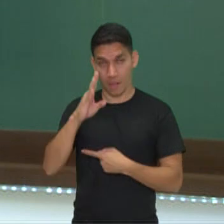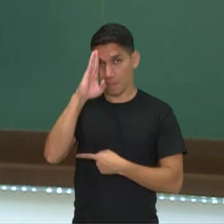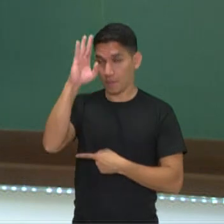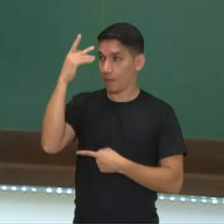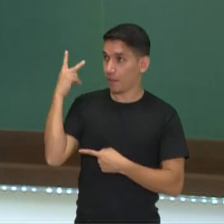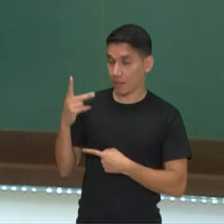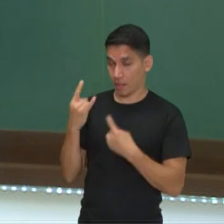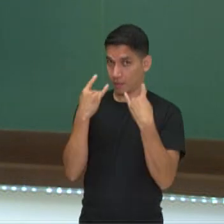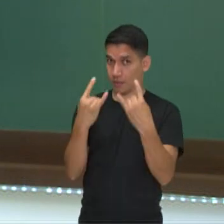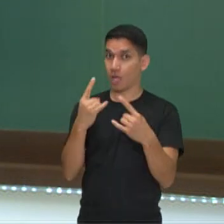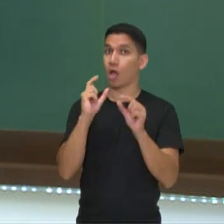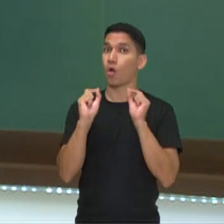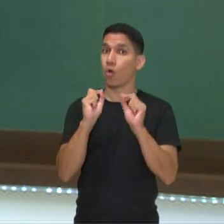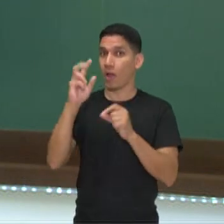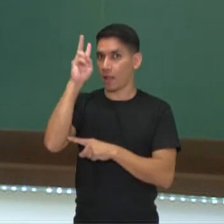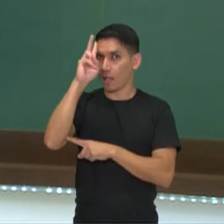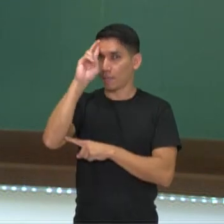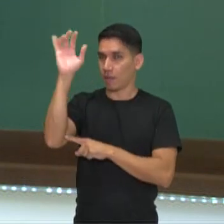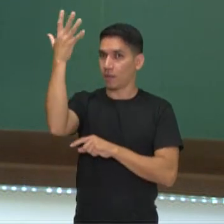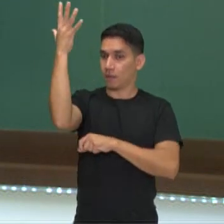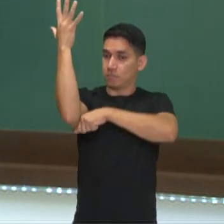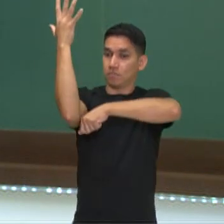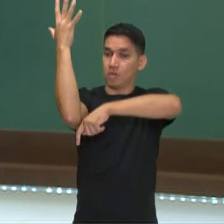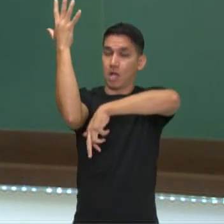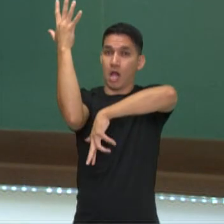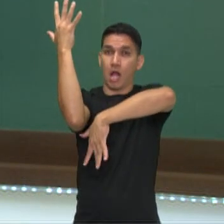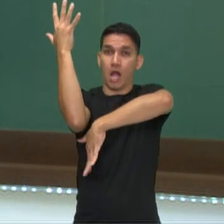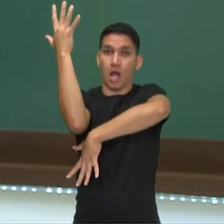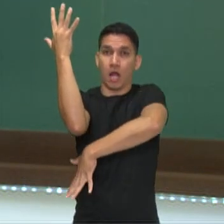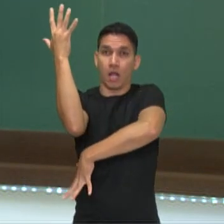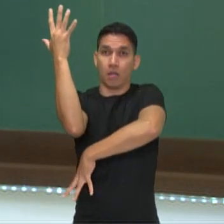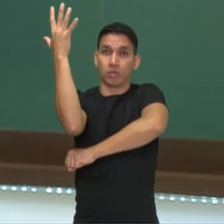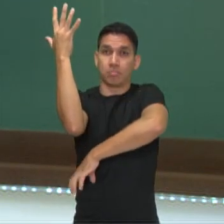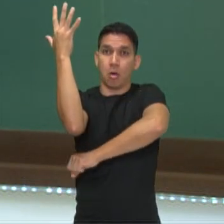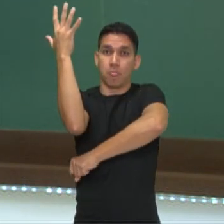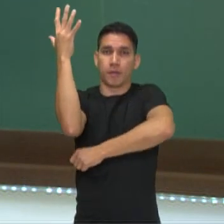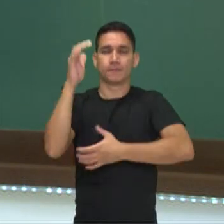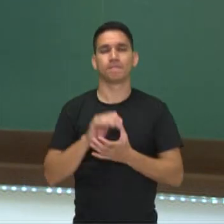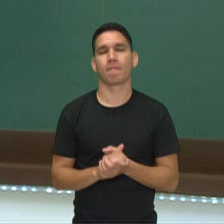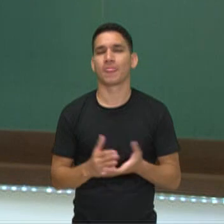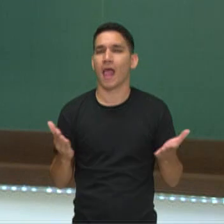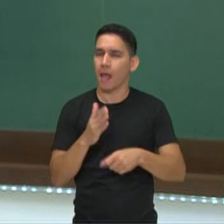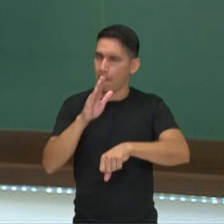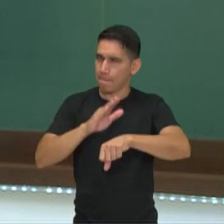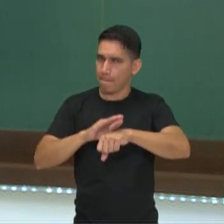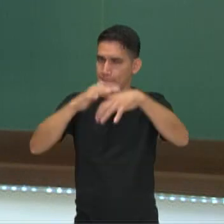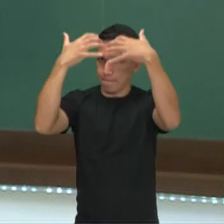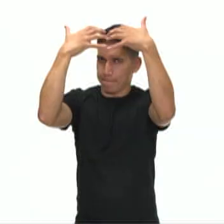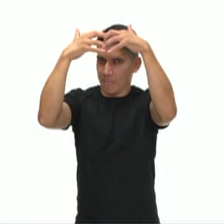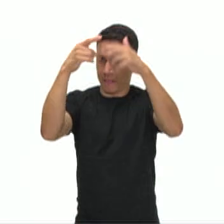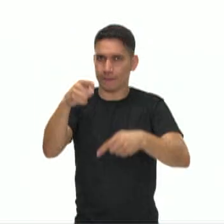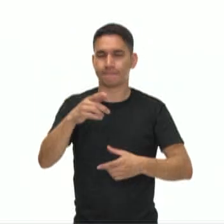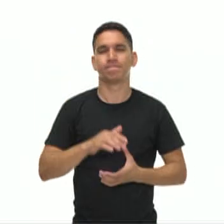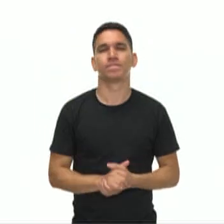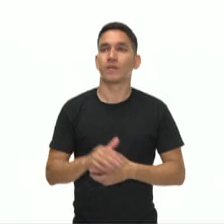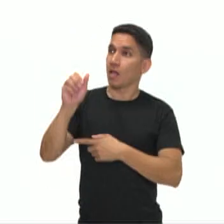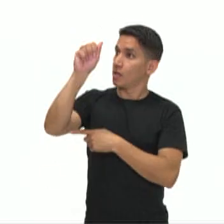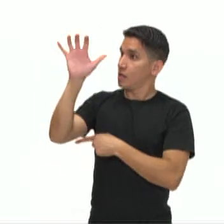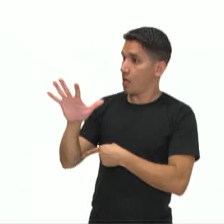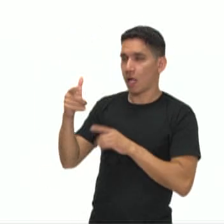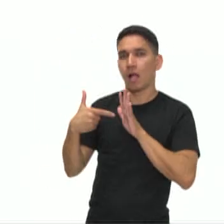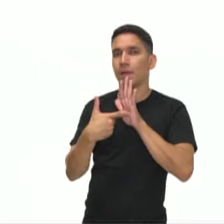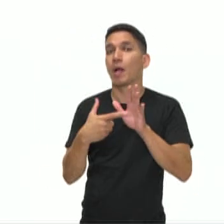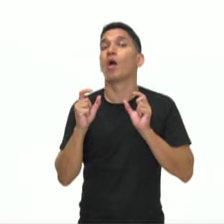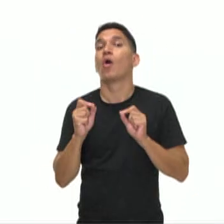lembrando, raízes profundas para buscar água do lençol freático. Agora, pensa aí. A África apresenta